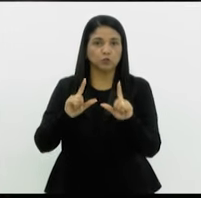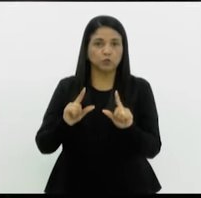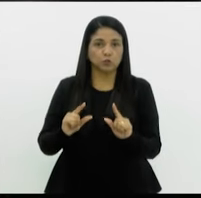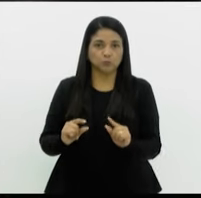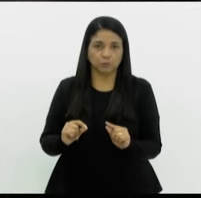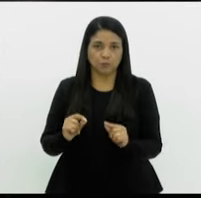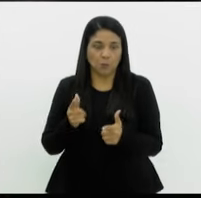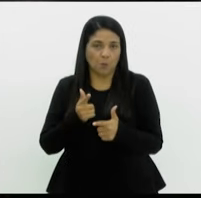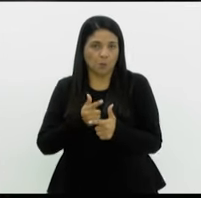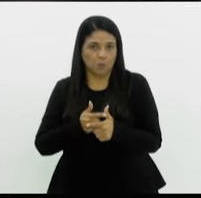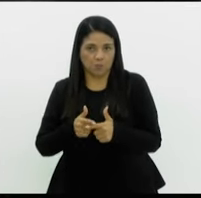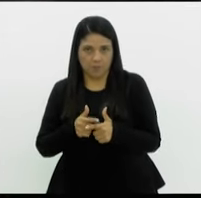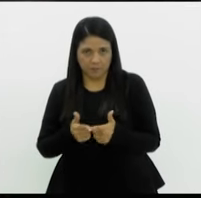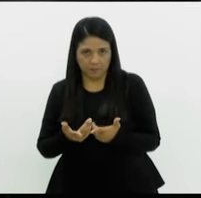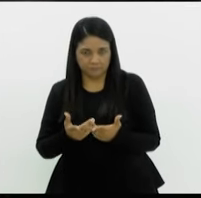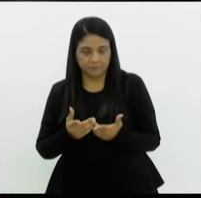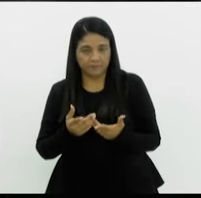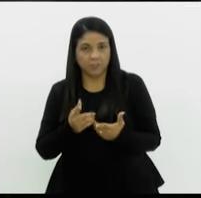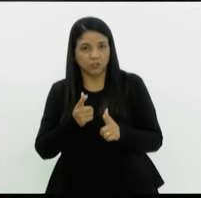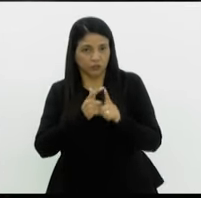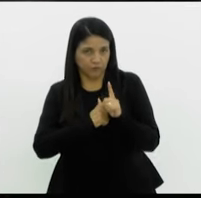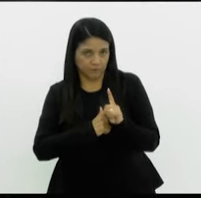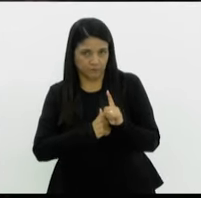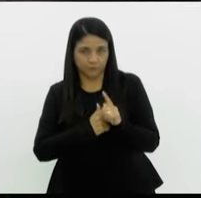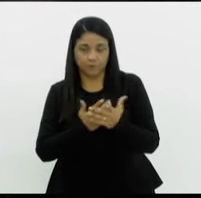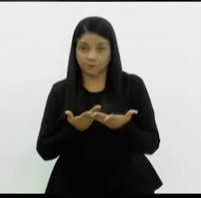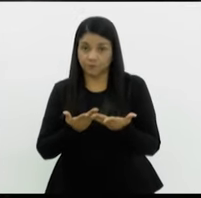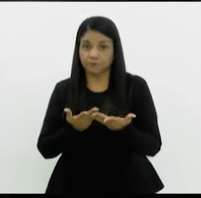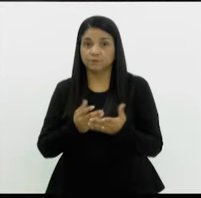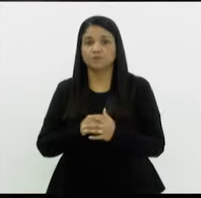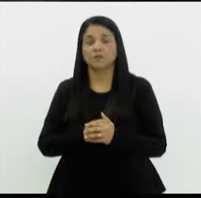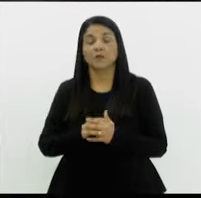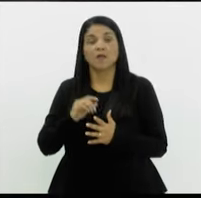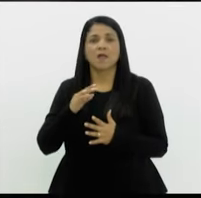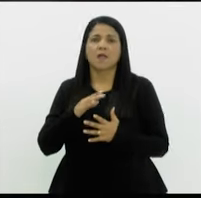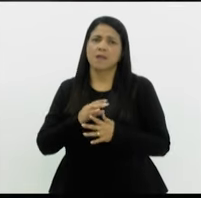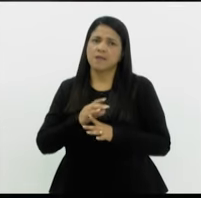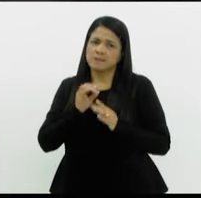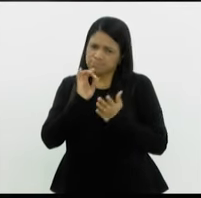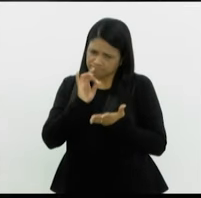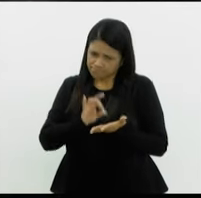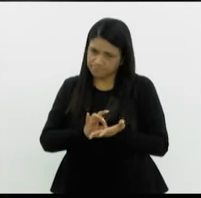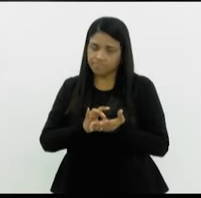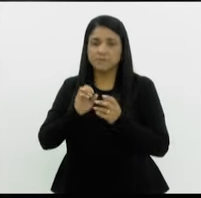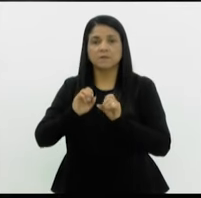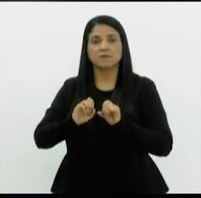questão. É claro que a decisão final